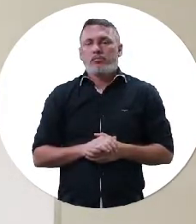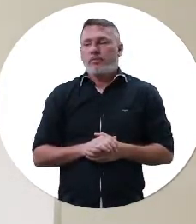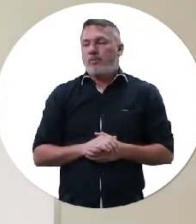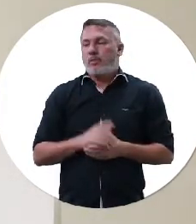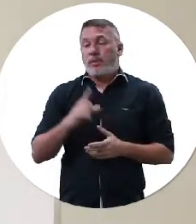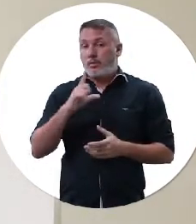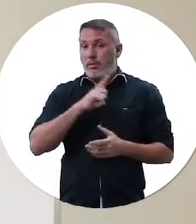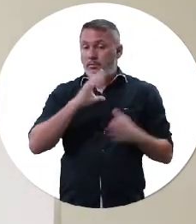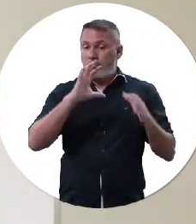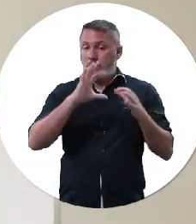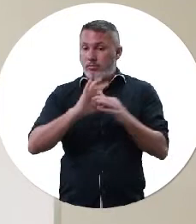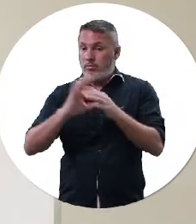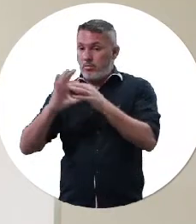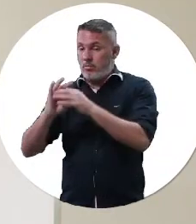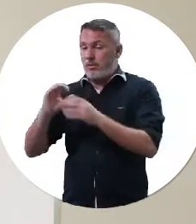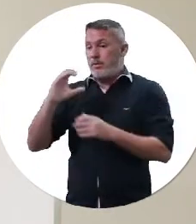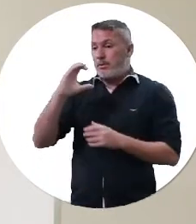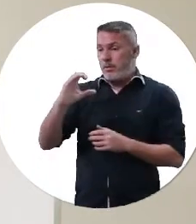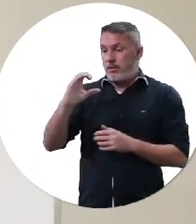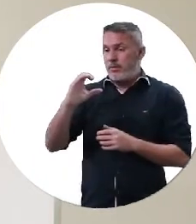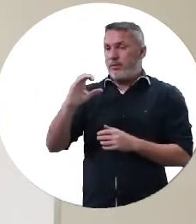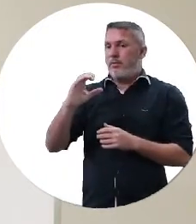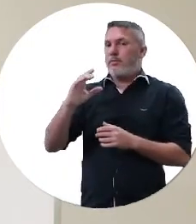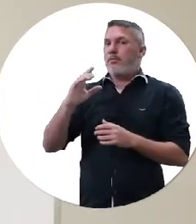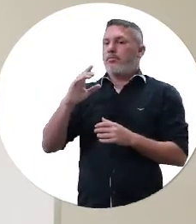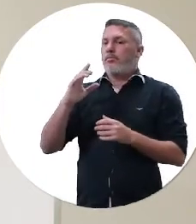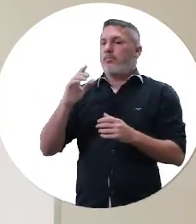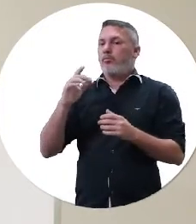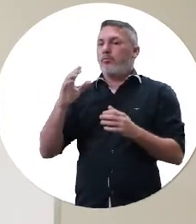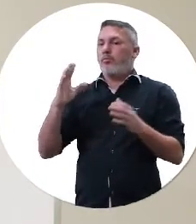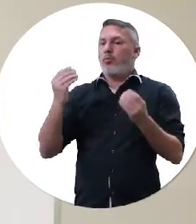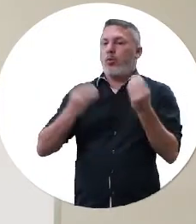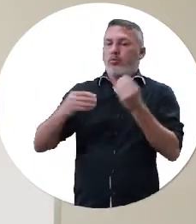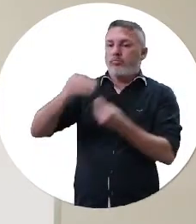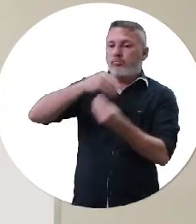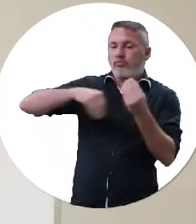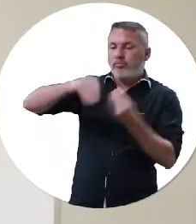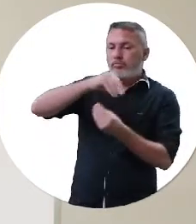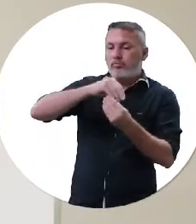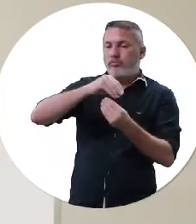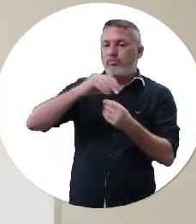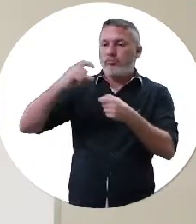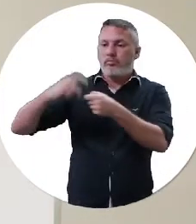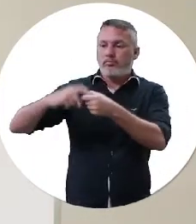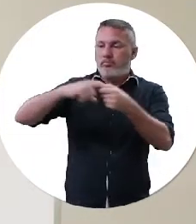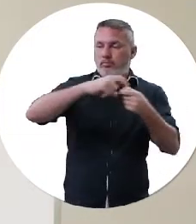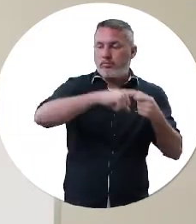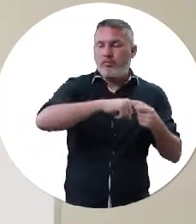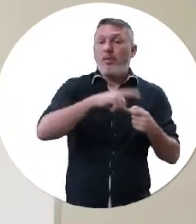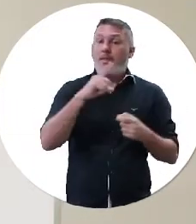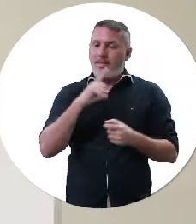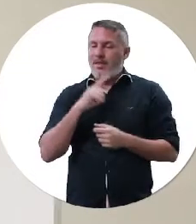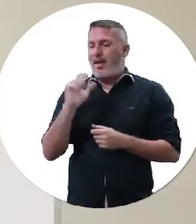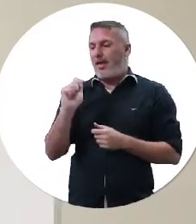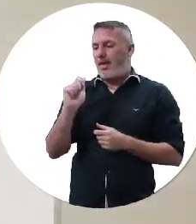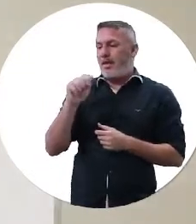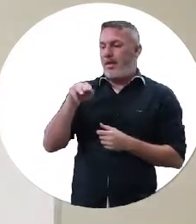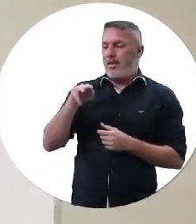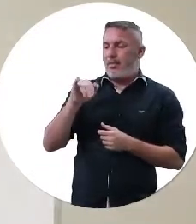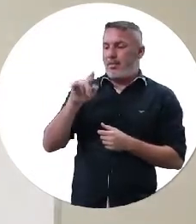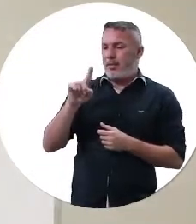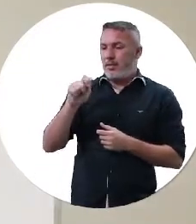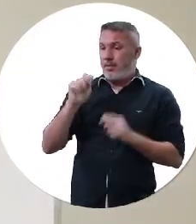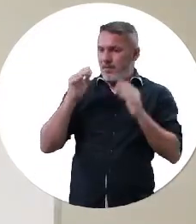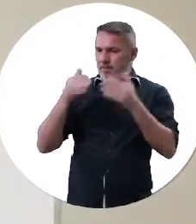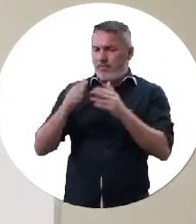dita, aminas têm classificações. Em geral, como é que eu posso classificar uma amina?